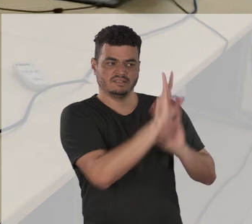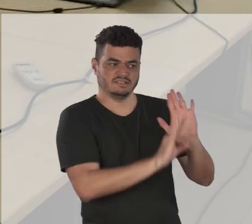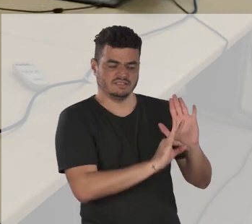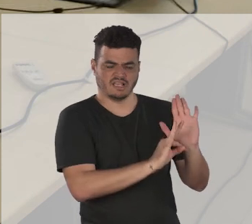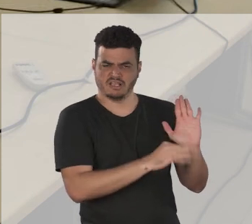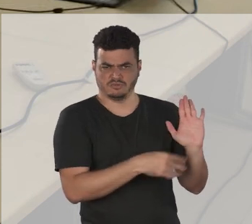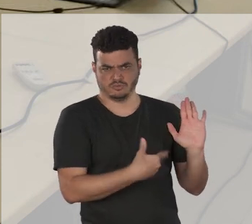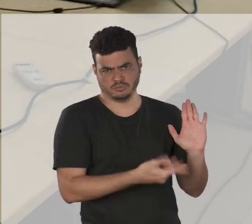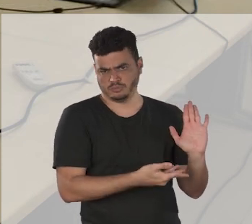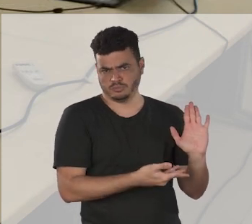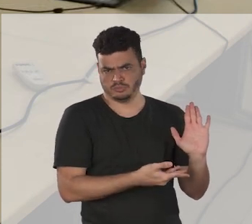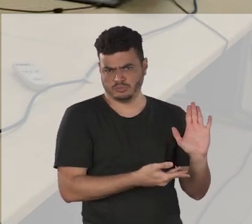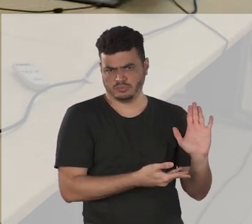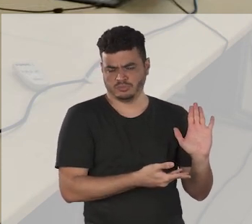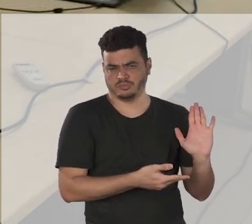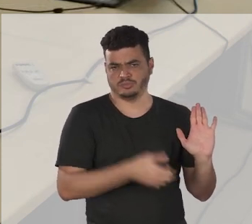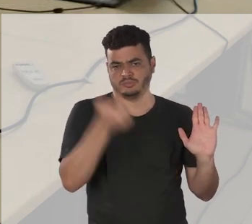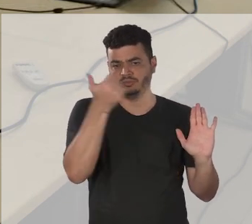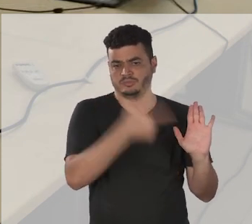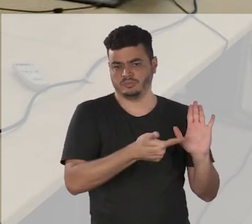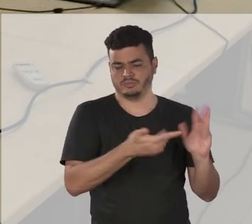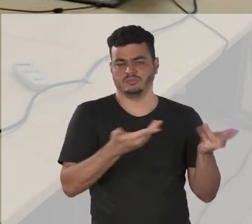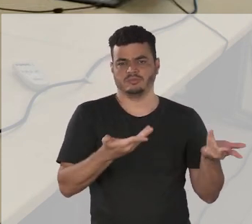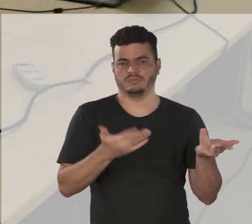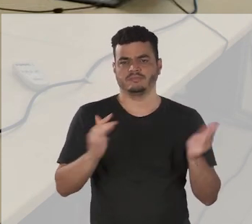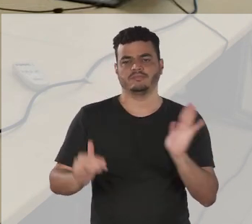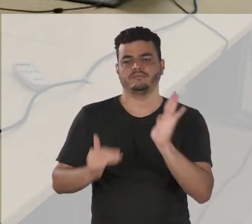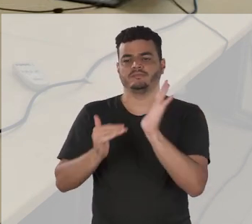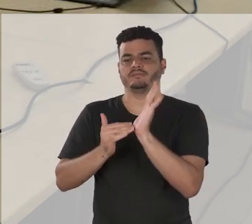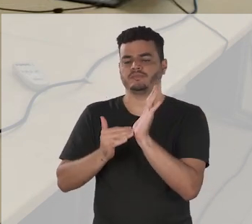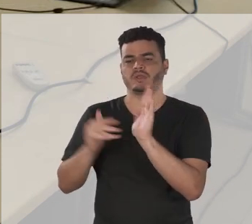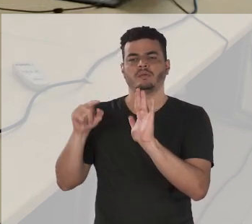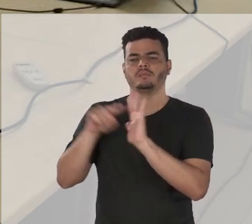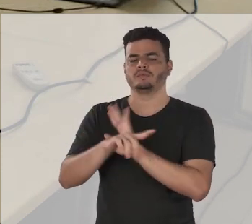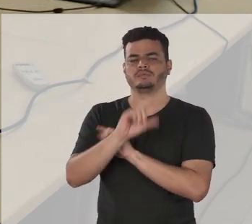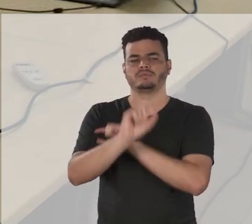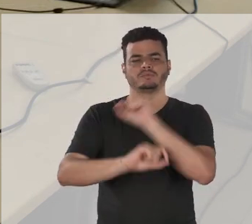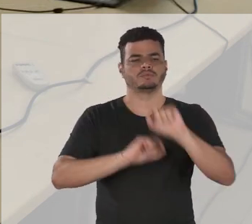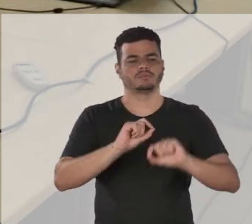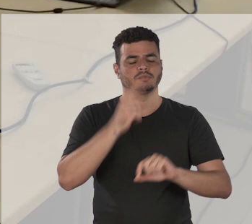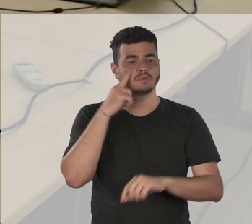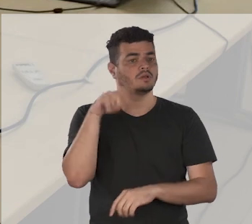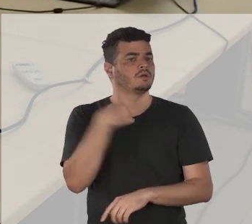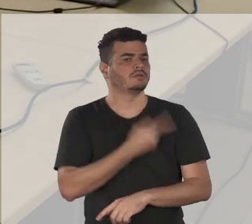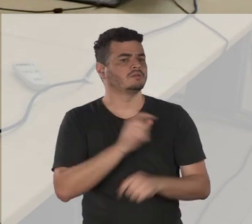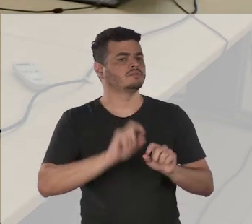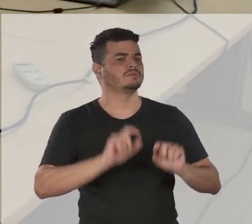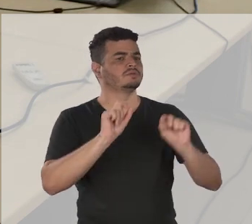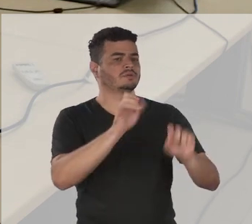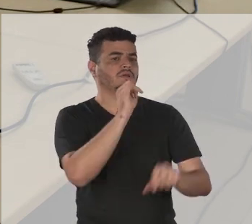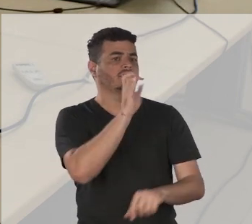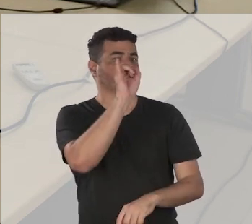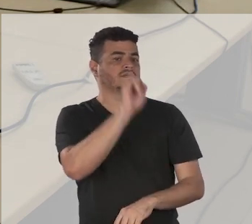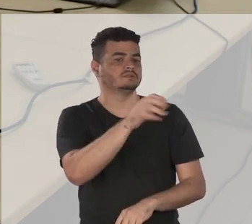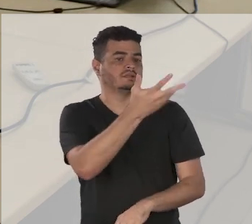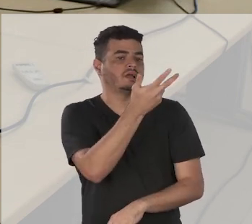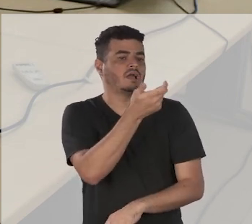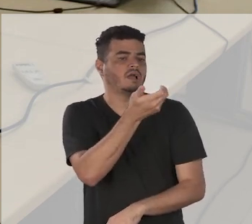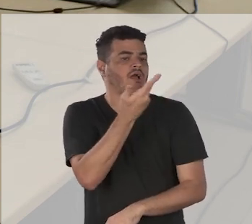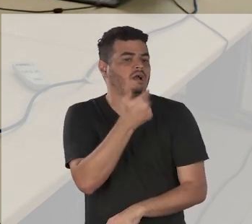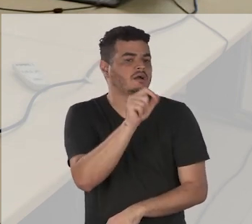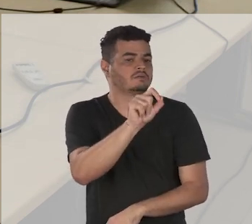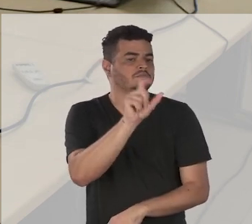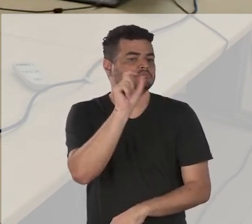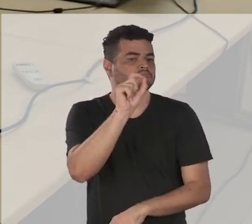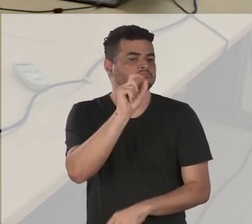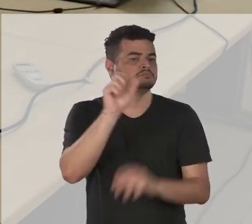hecho, depois o multiletramento. E a última, o que fazer quando a criança não consegue usar a imaginação? Quando